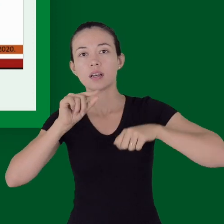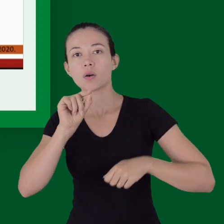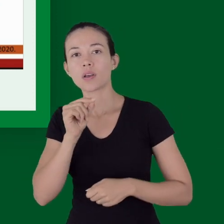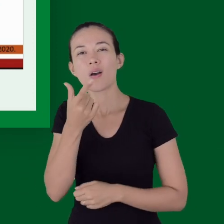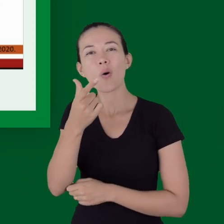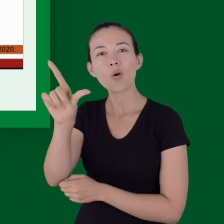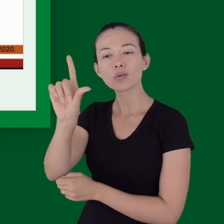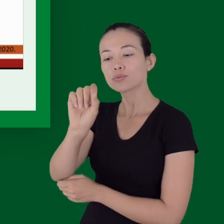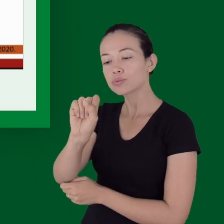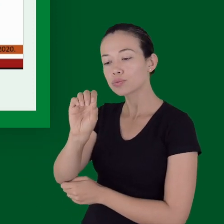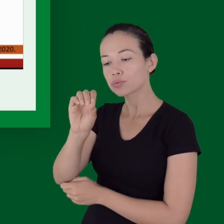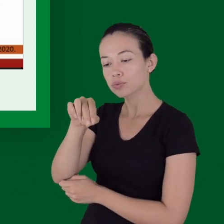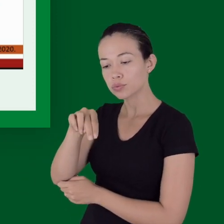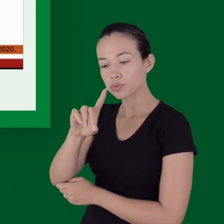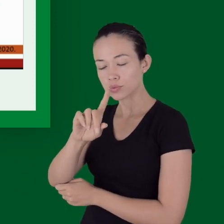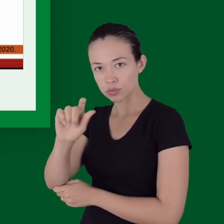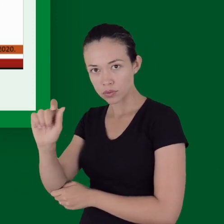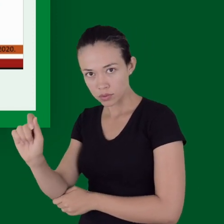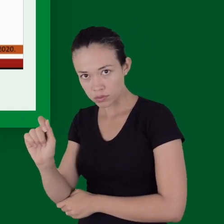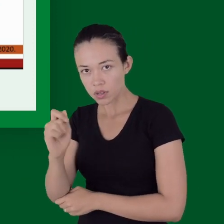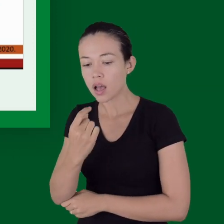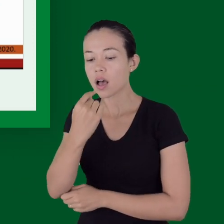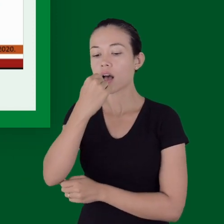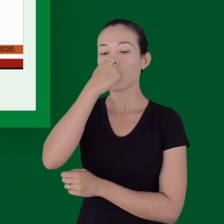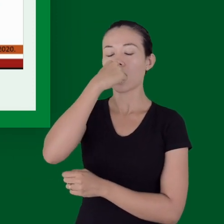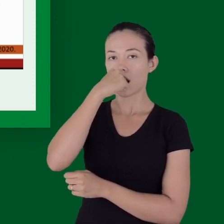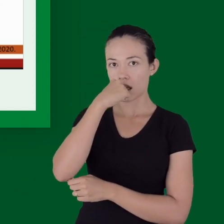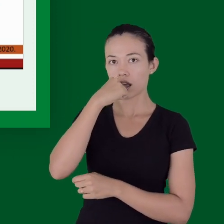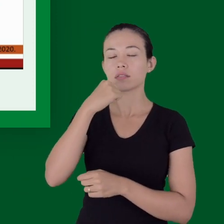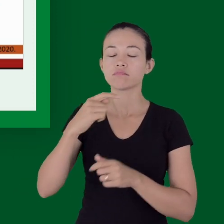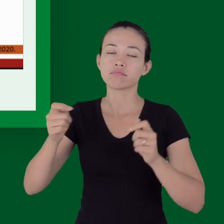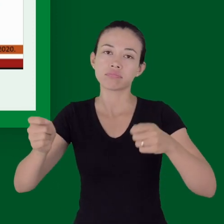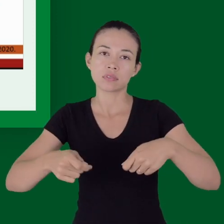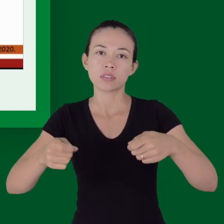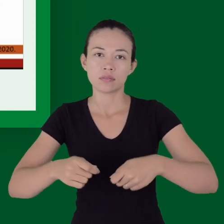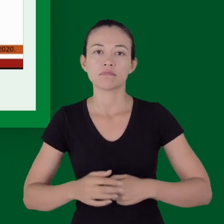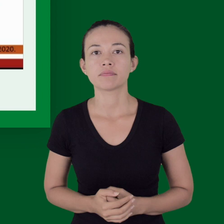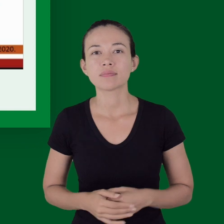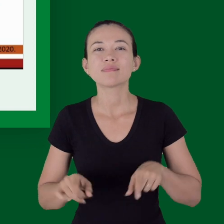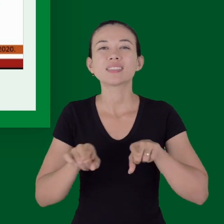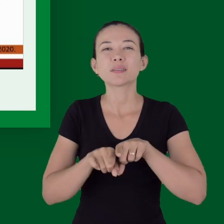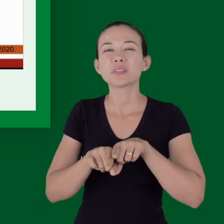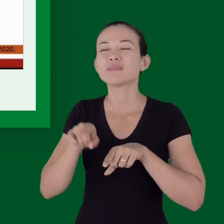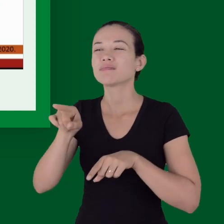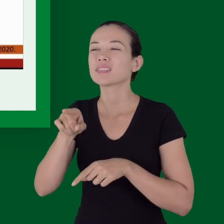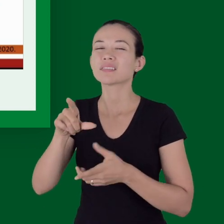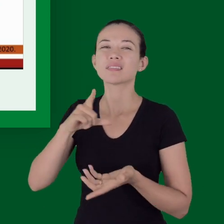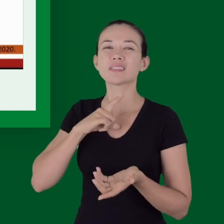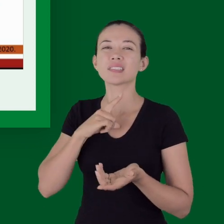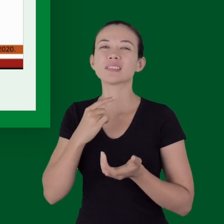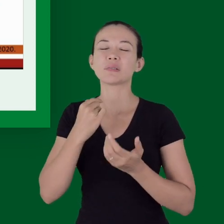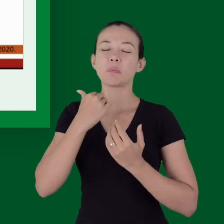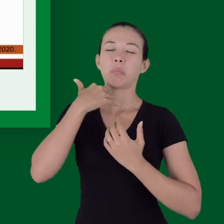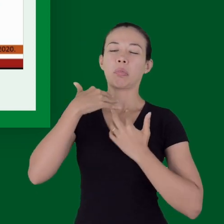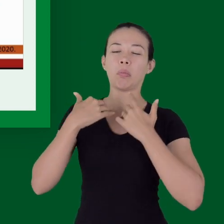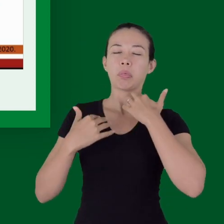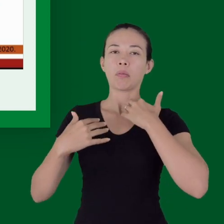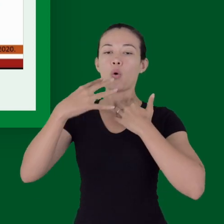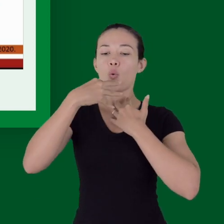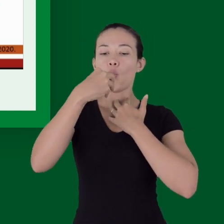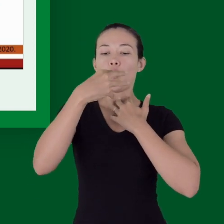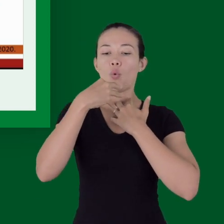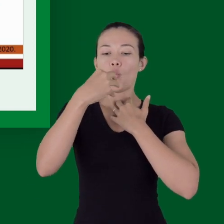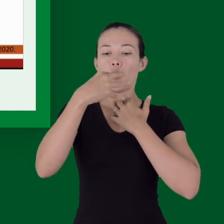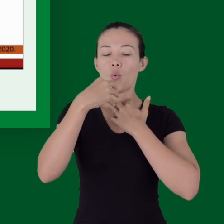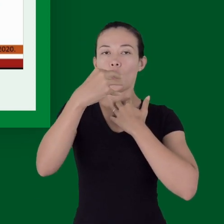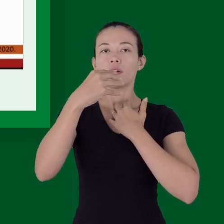pode aspirar, né, por essa extremidade. A máscara laríngea é o